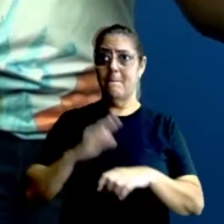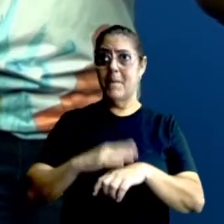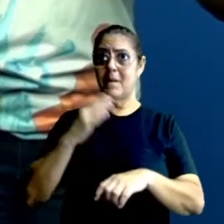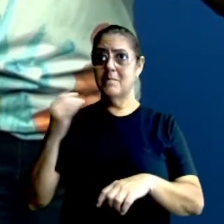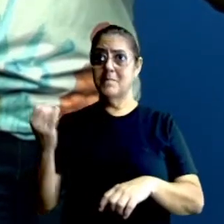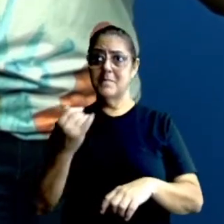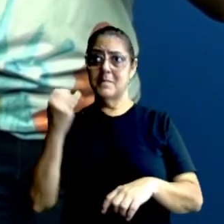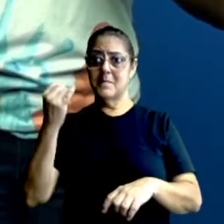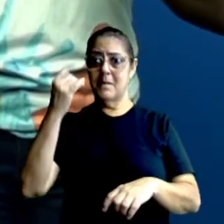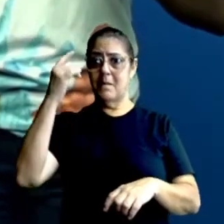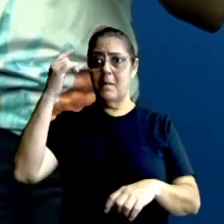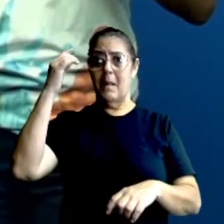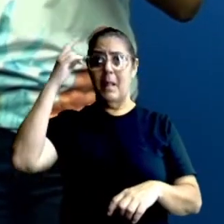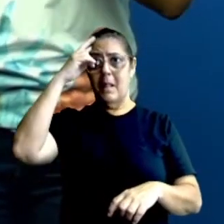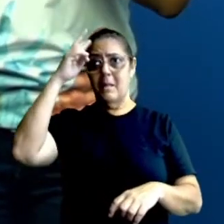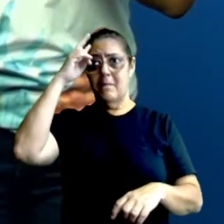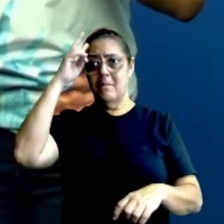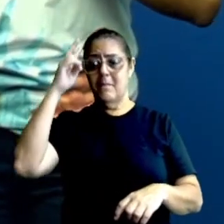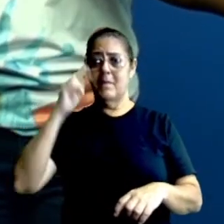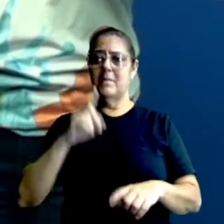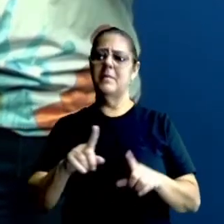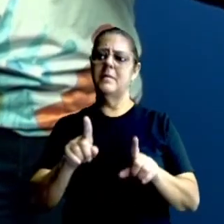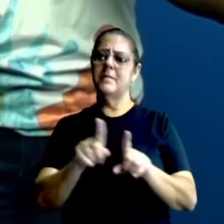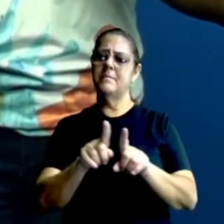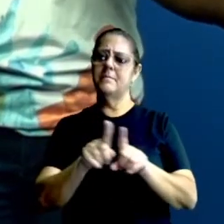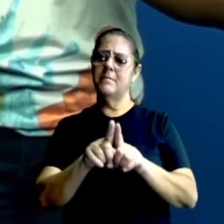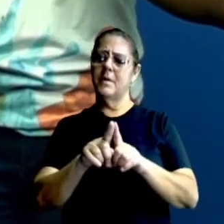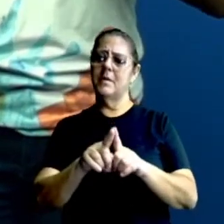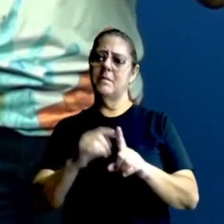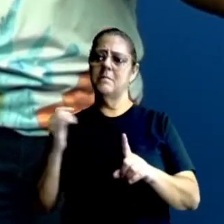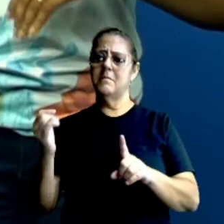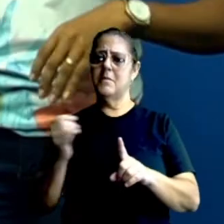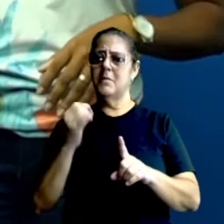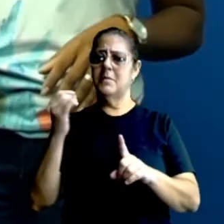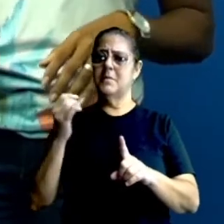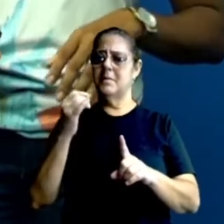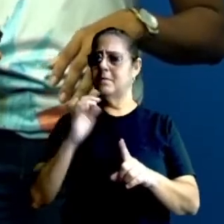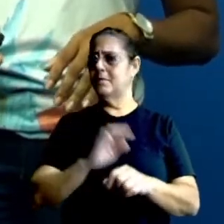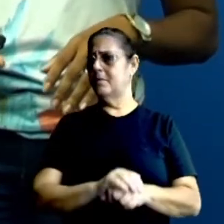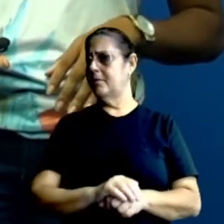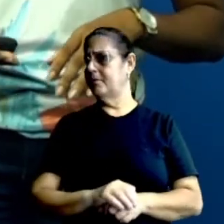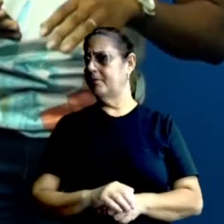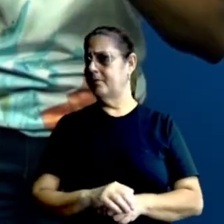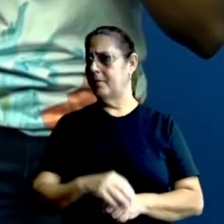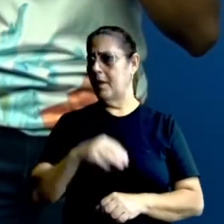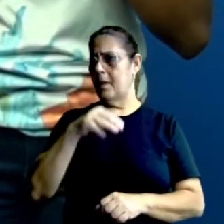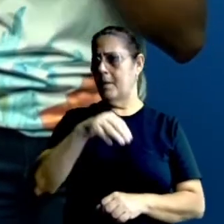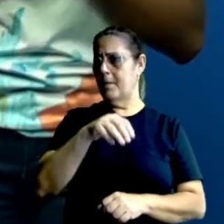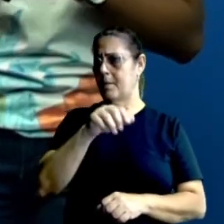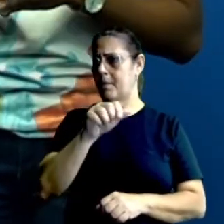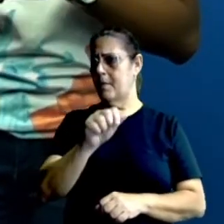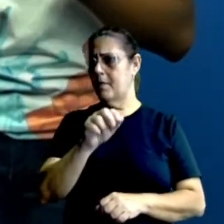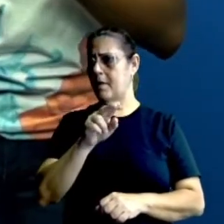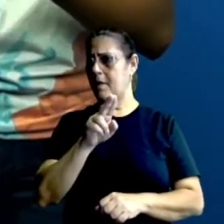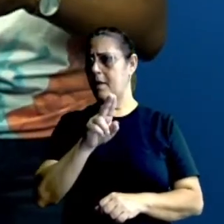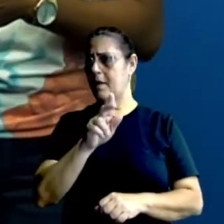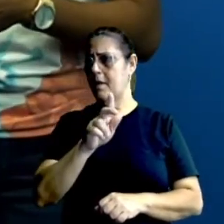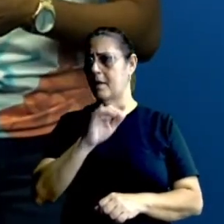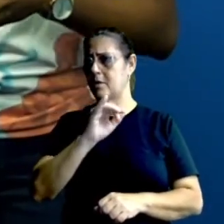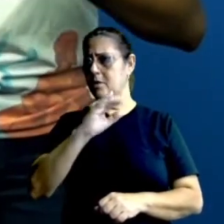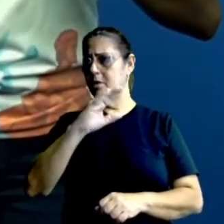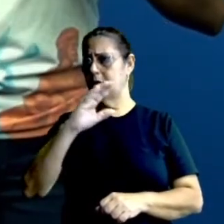lembrar delas e também demais outra coisa que é super importante ver qual é o médico